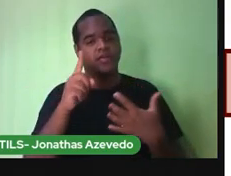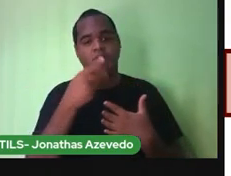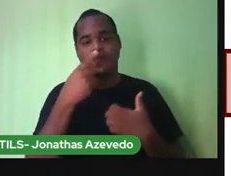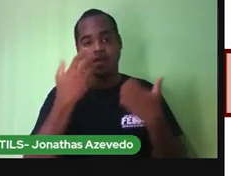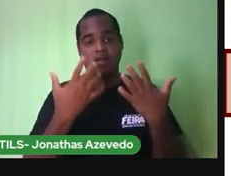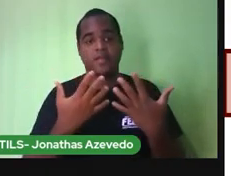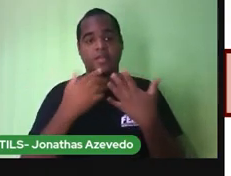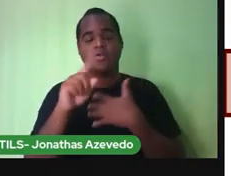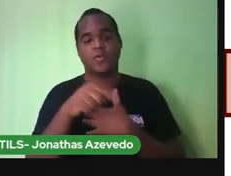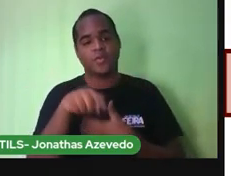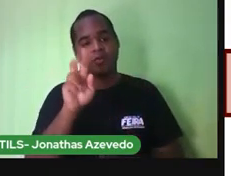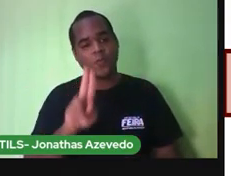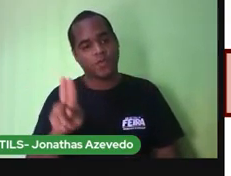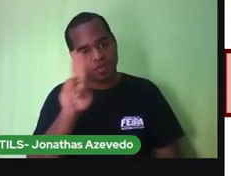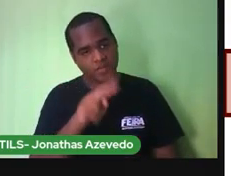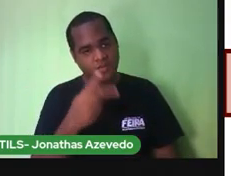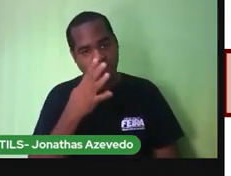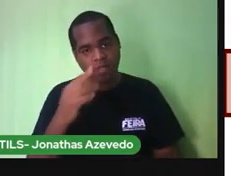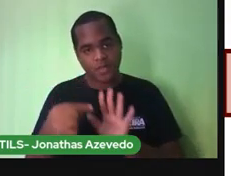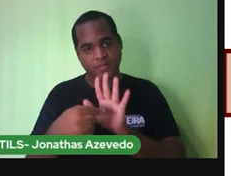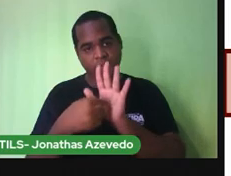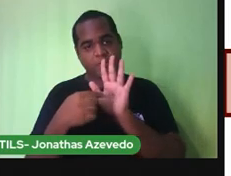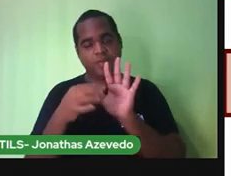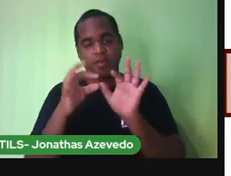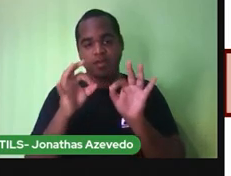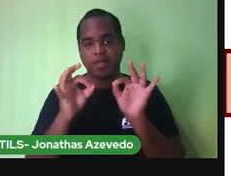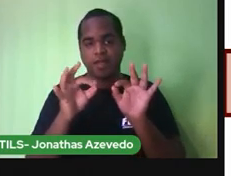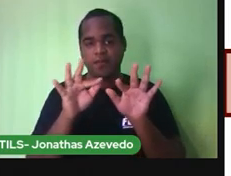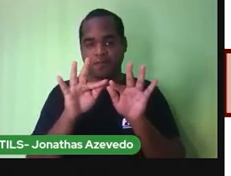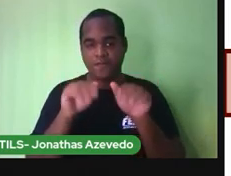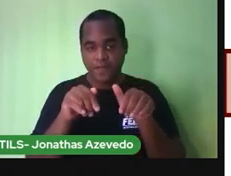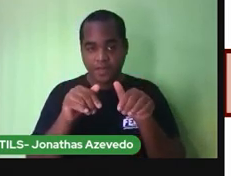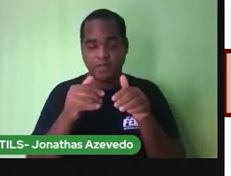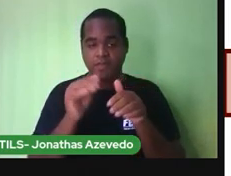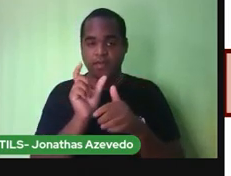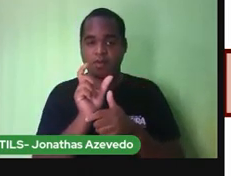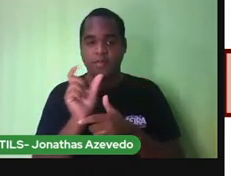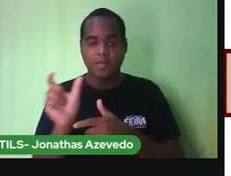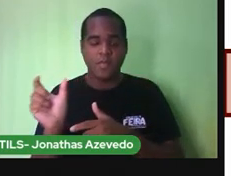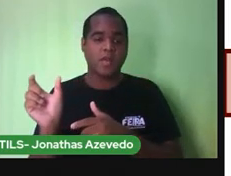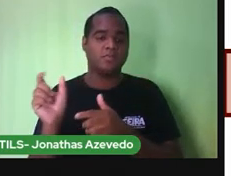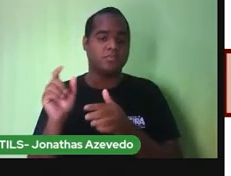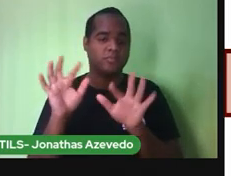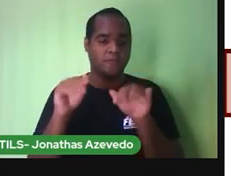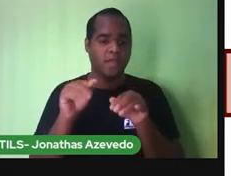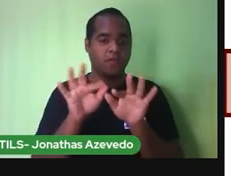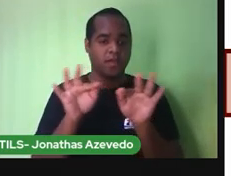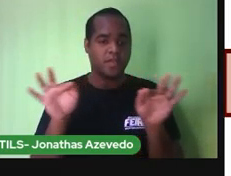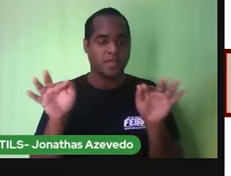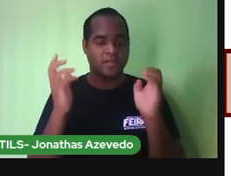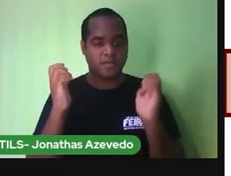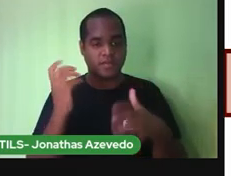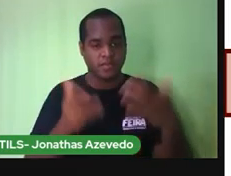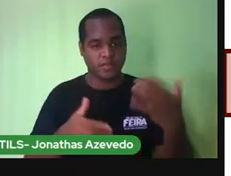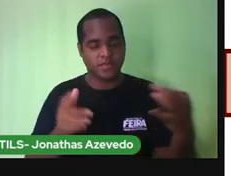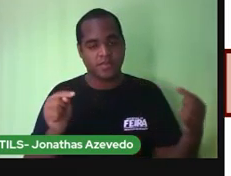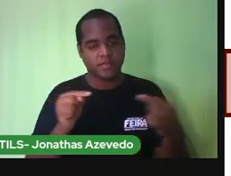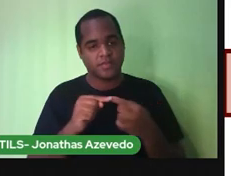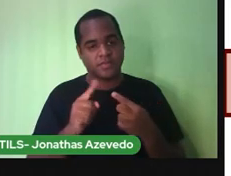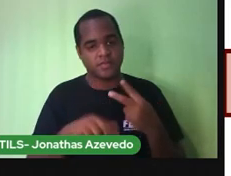nós vamos utilizar o ponto final ao final de cadastrar-se e os